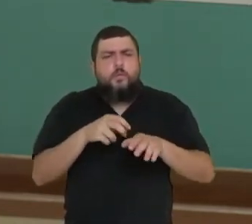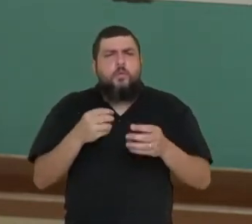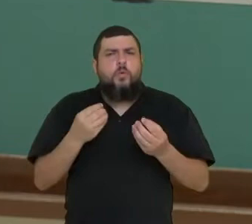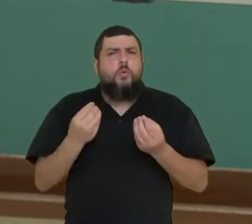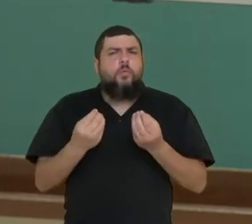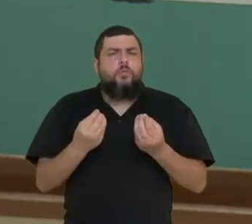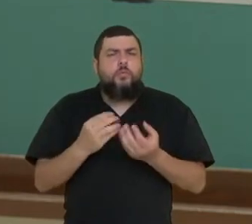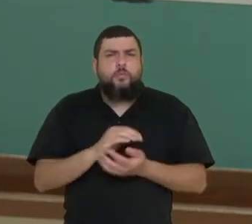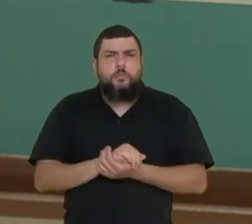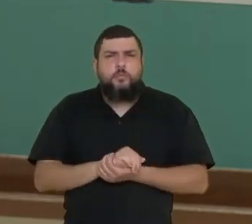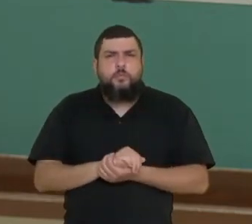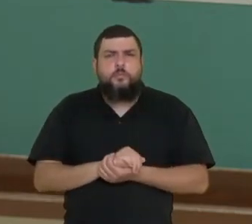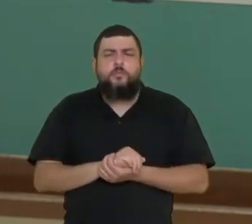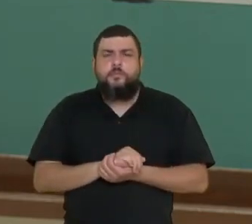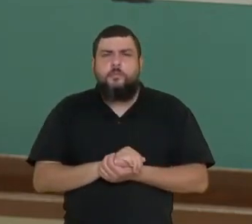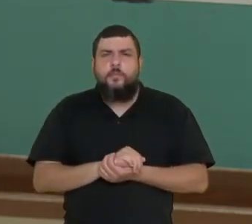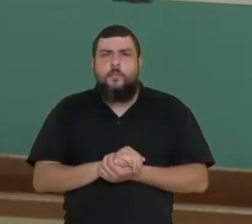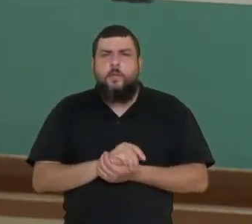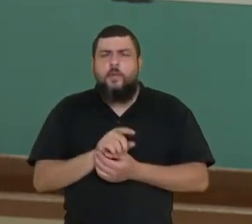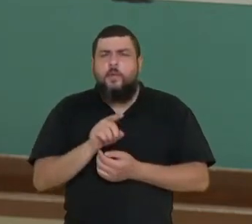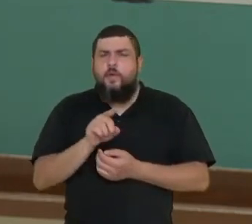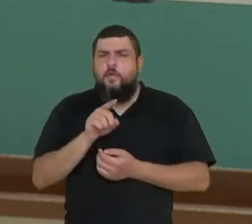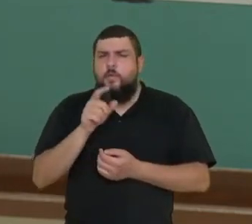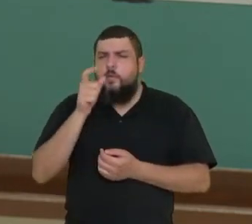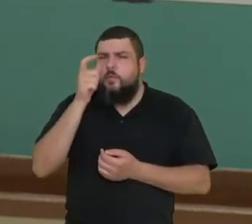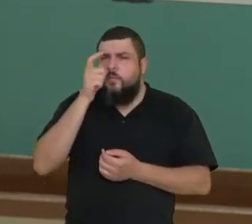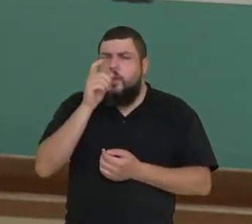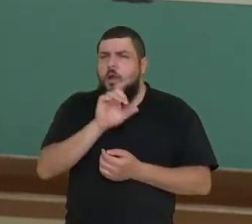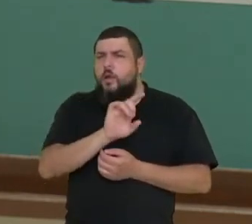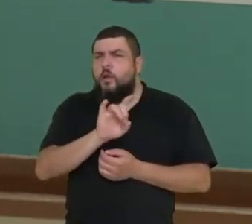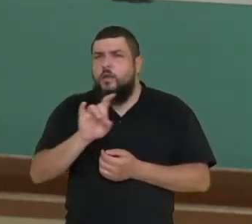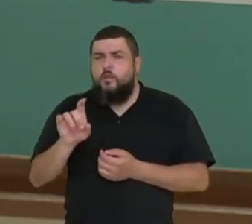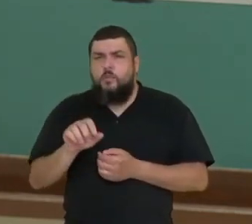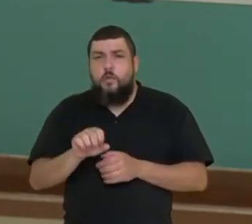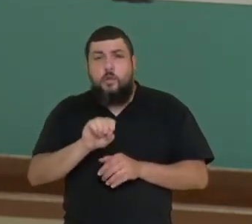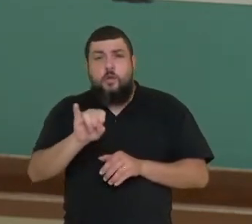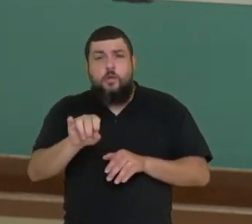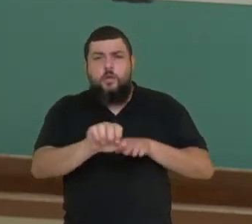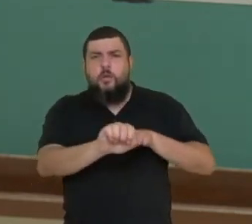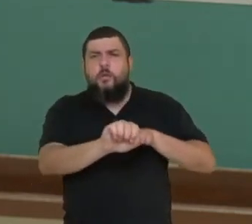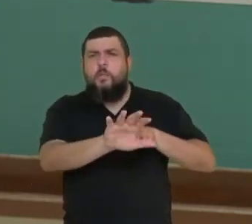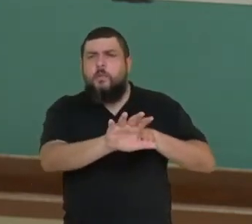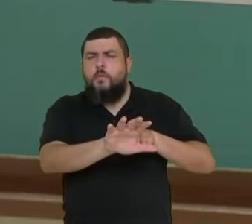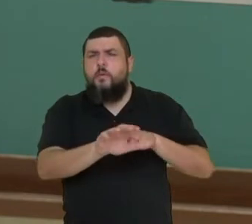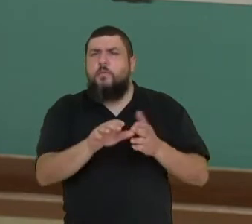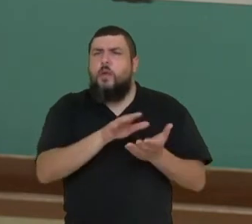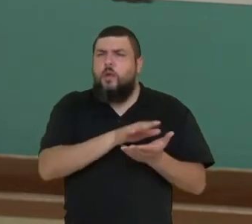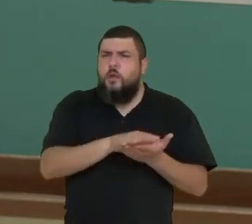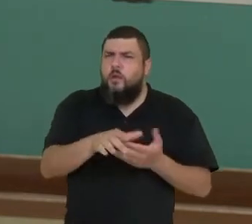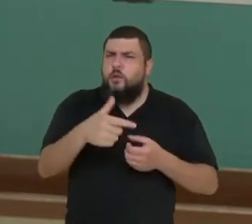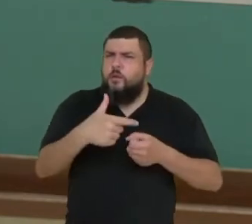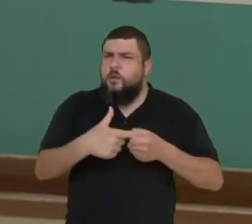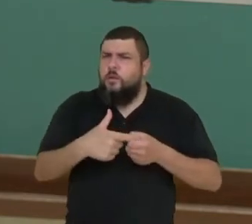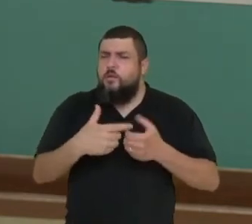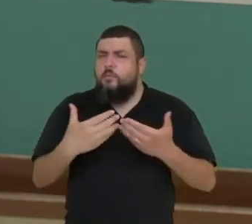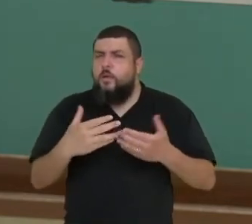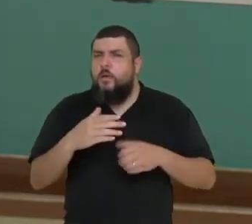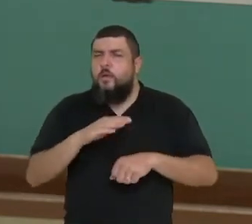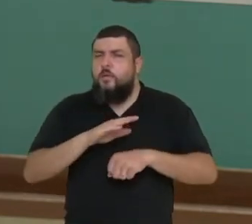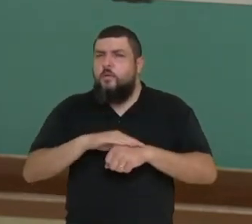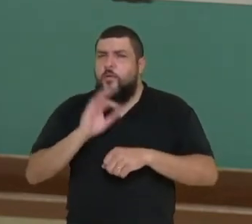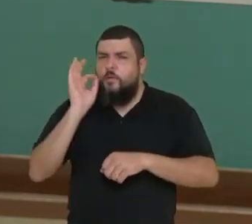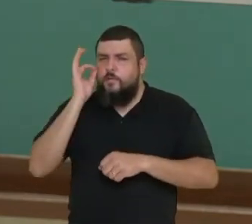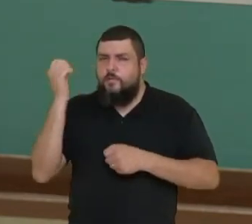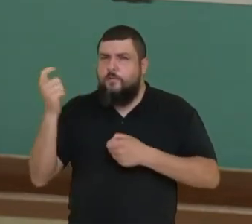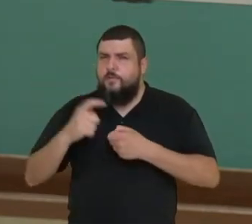certo? Então, analise cada situação dessa. O carro vai gastar mais energia em cada situação dessa aí? Eu vou dar um tempinho para você pensar nisso, daqui